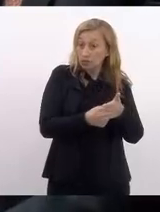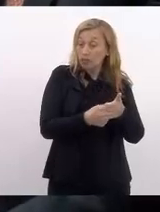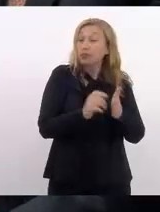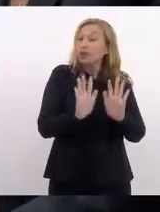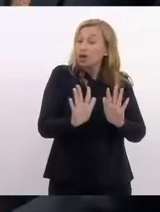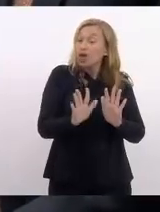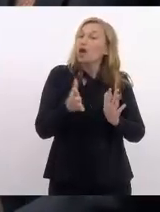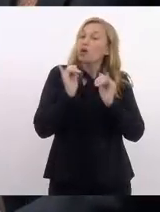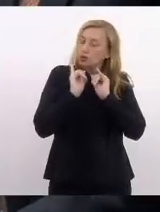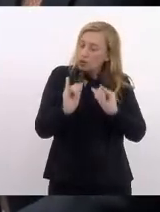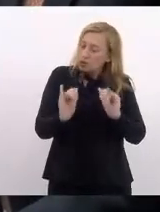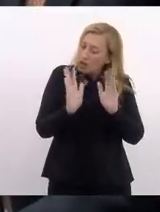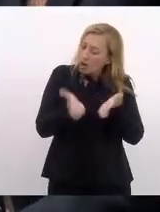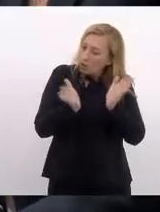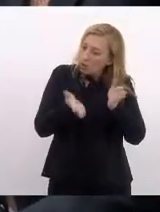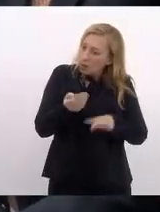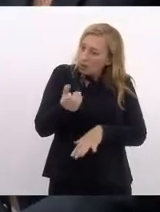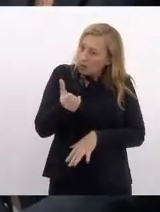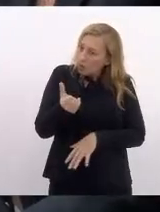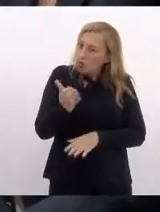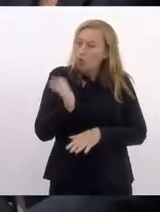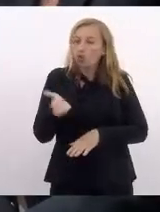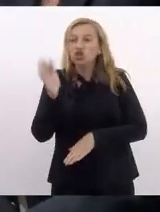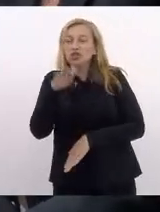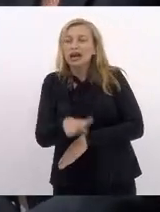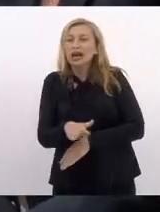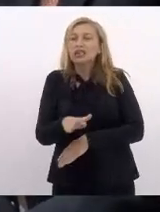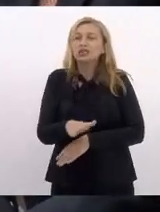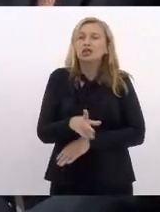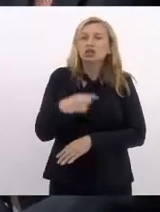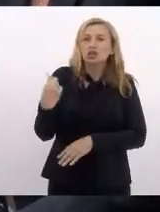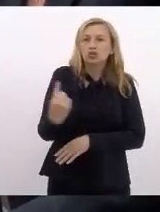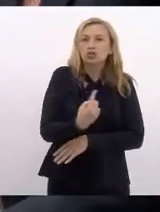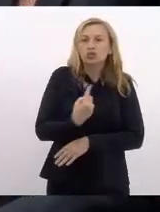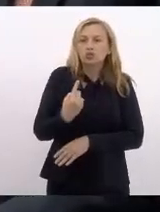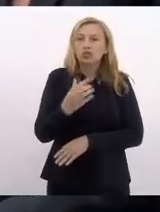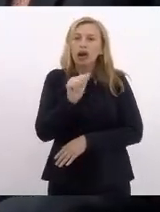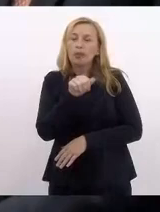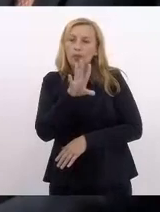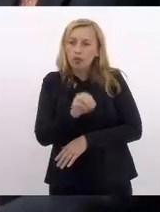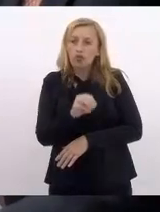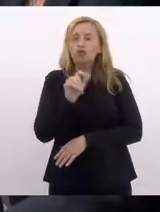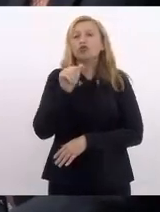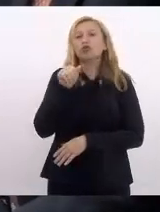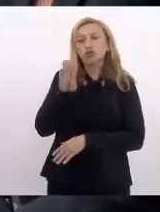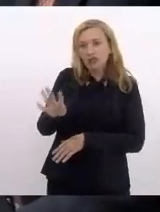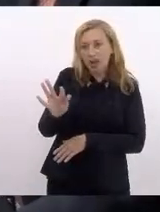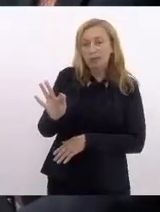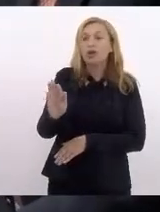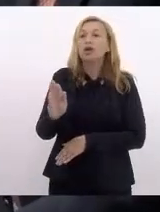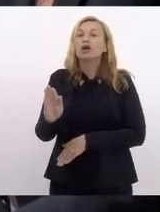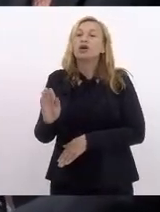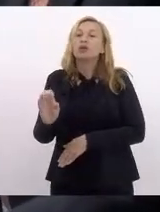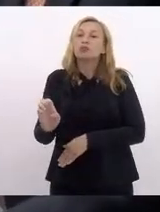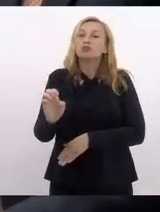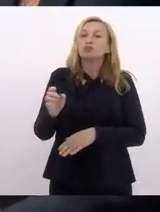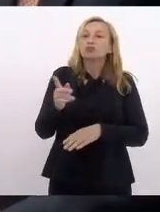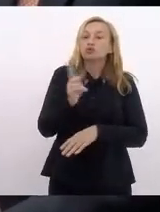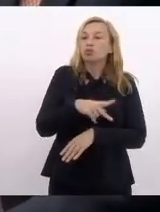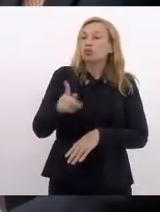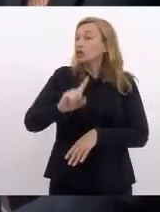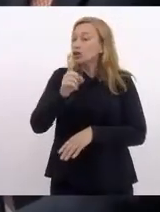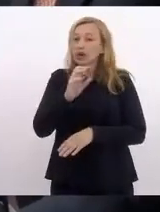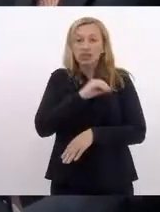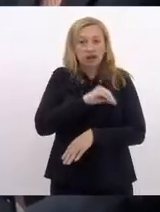eu não sei agora a pouco hoje pela tarde que o nós vamos dar o abono fundeb para os professores mas não é salário